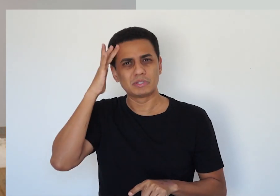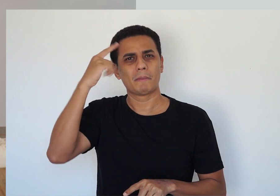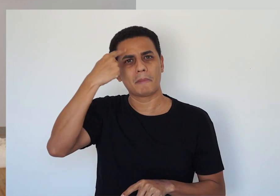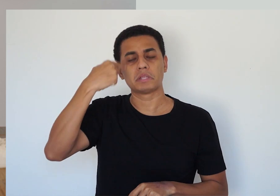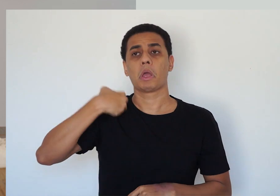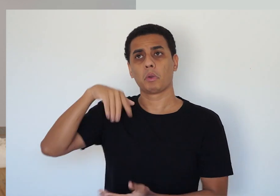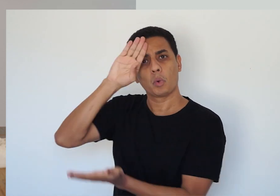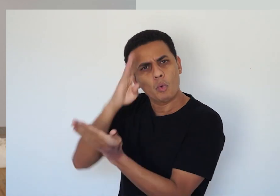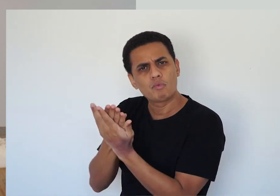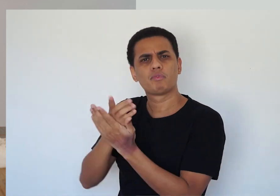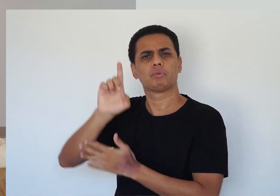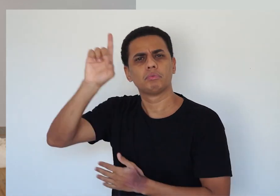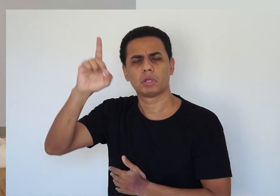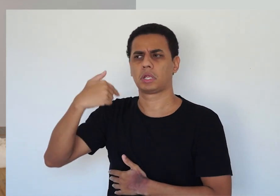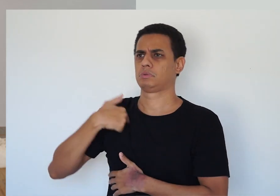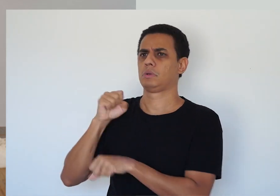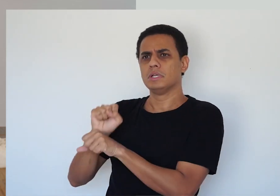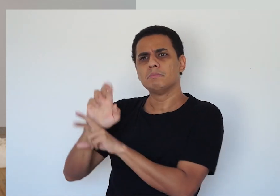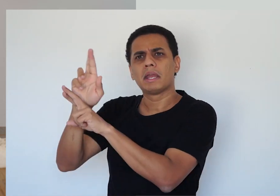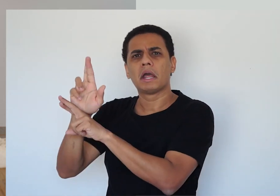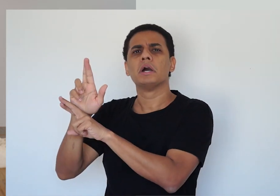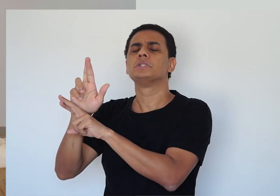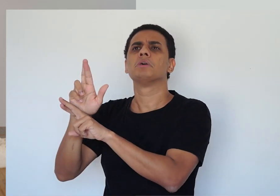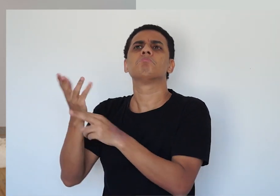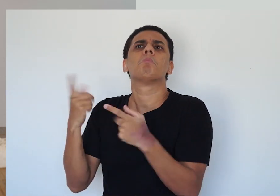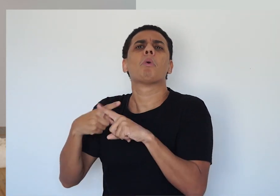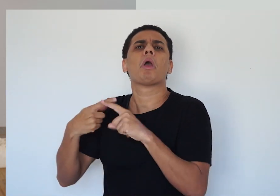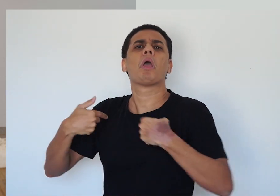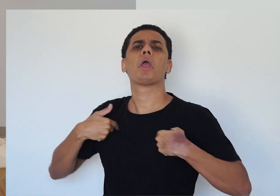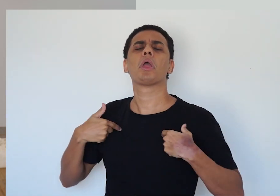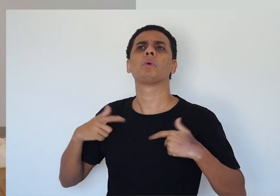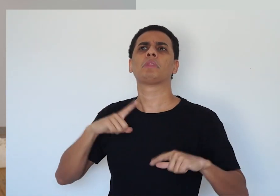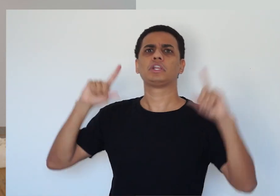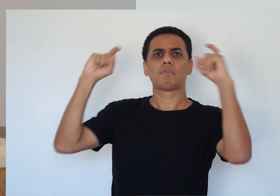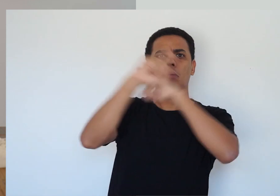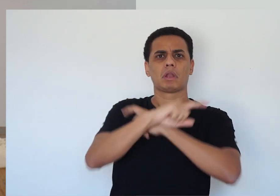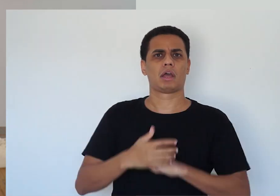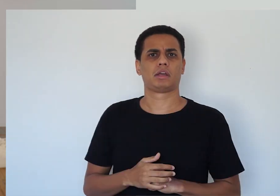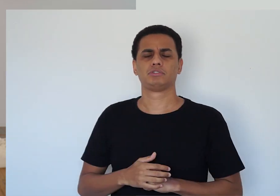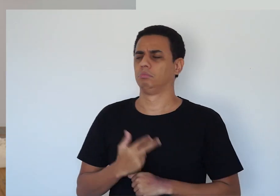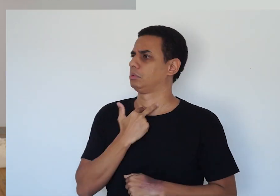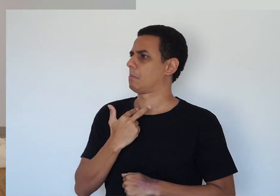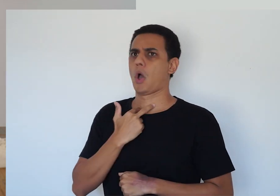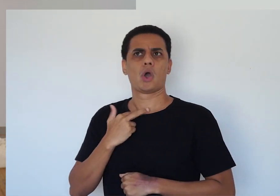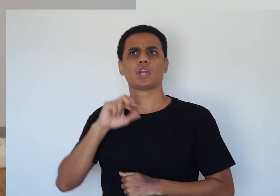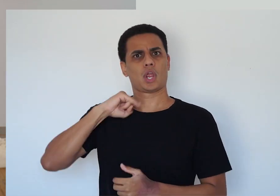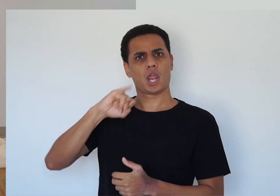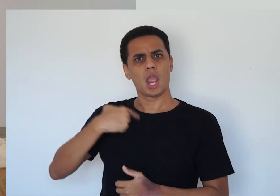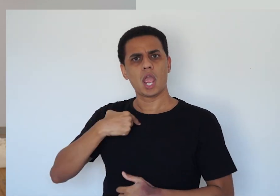Deus, pessoas que colocam a sua esperança em Deus, elas não passarão por dificuldades e